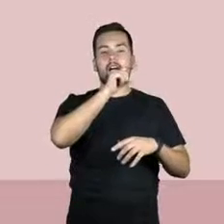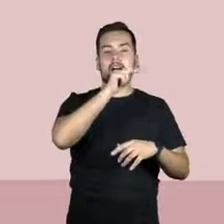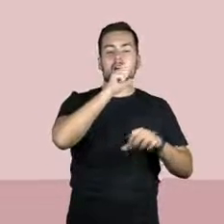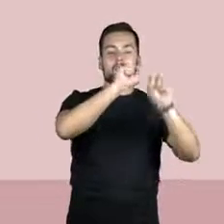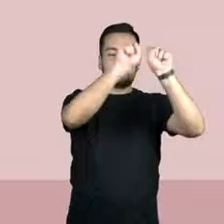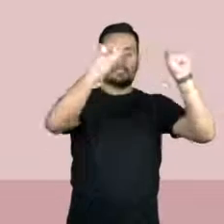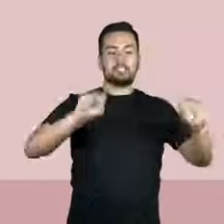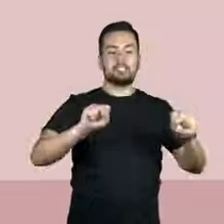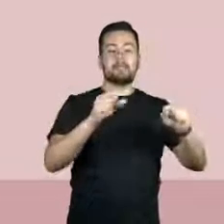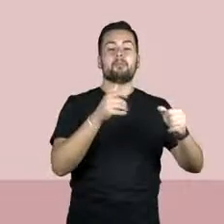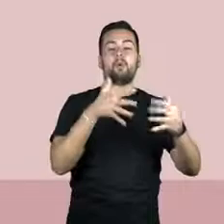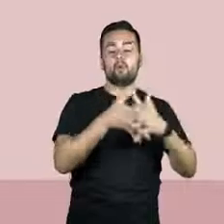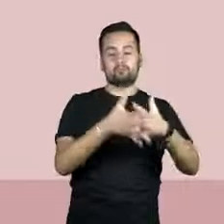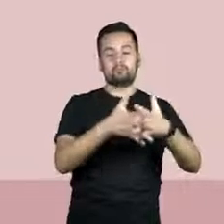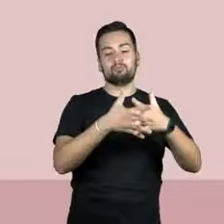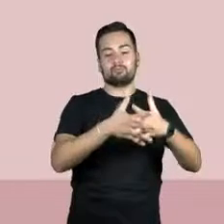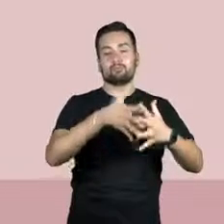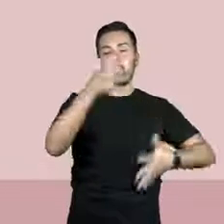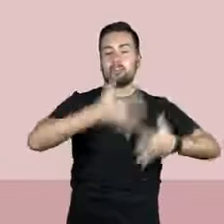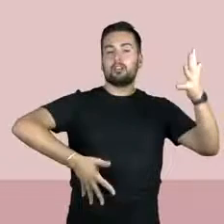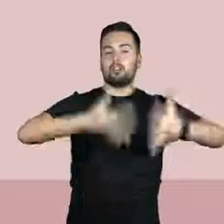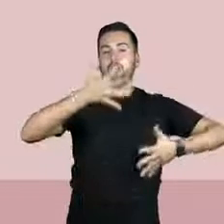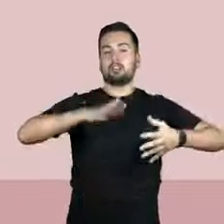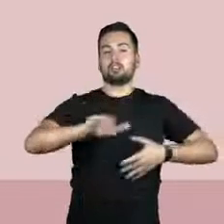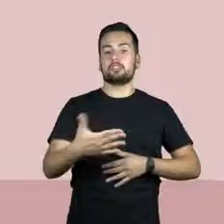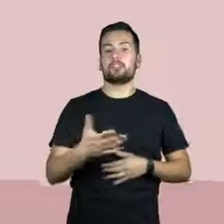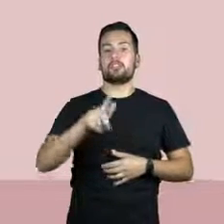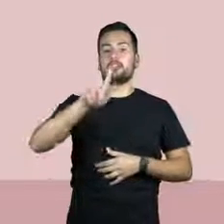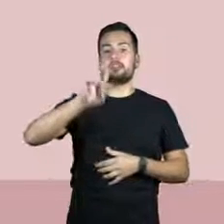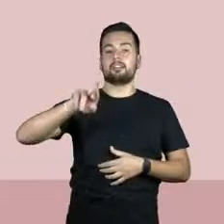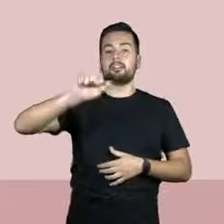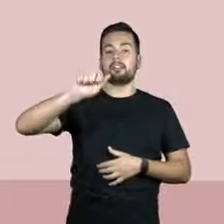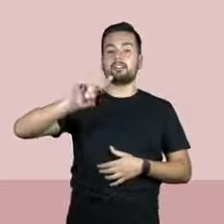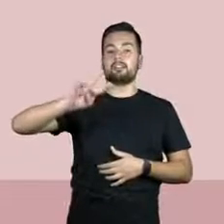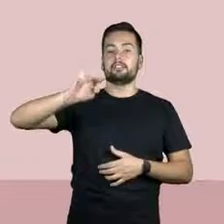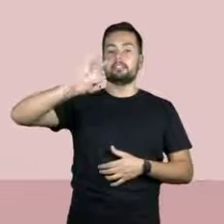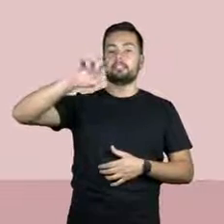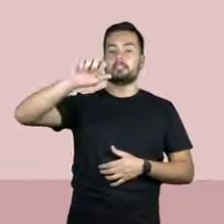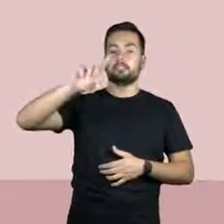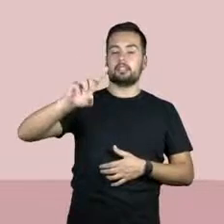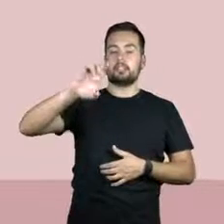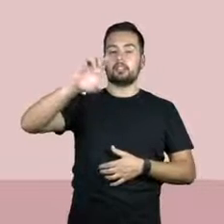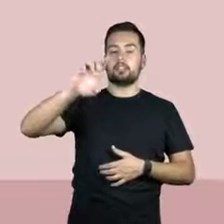sistema. Tá? O sistema de gravidade é o sistema onde, basicamente, os taludes